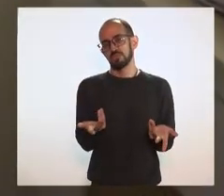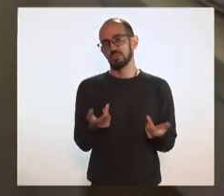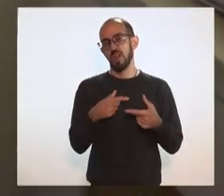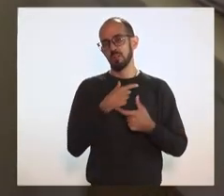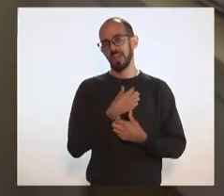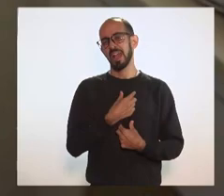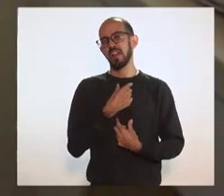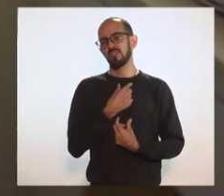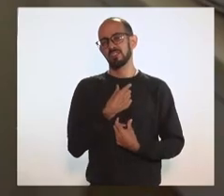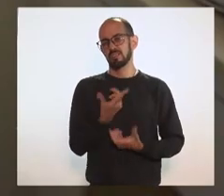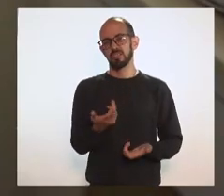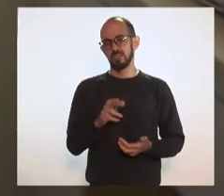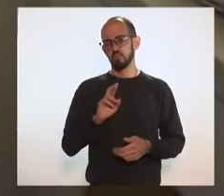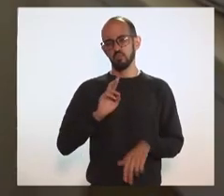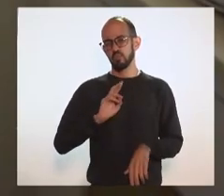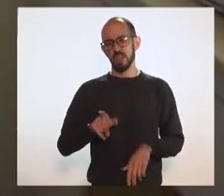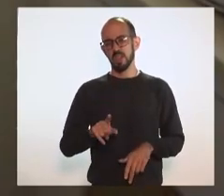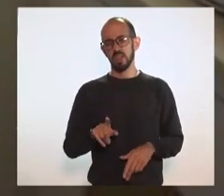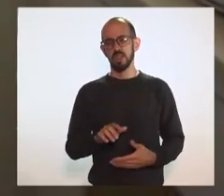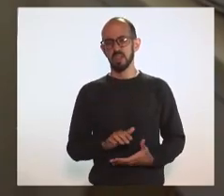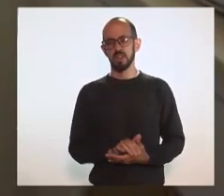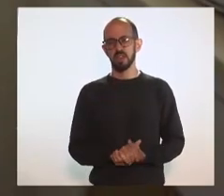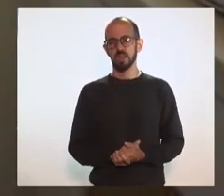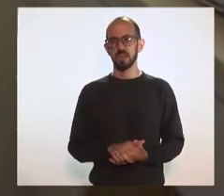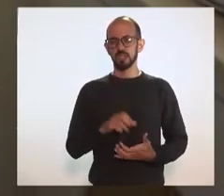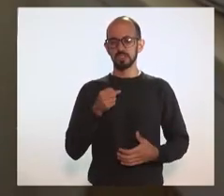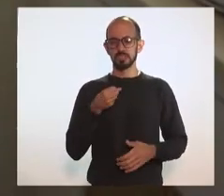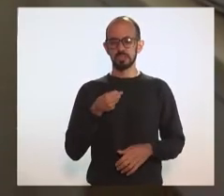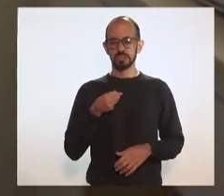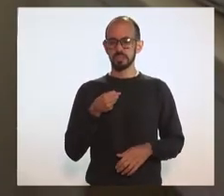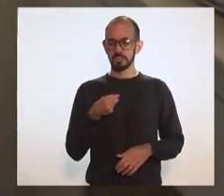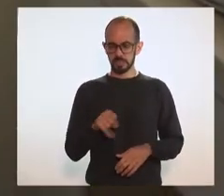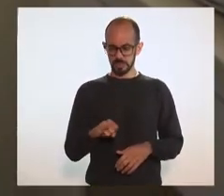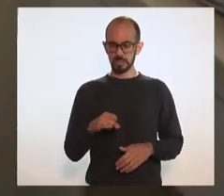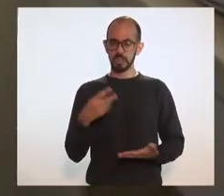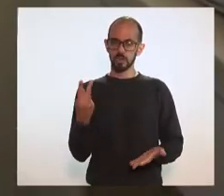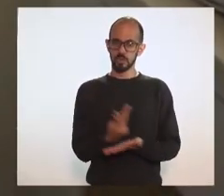trem, não tem escape,